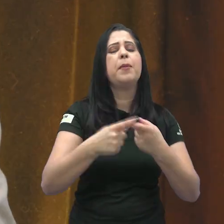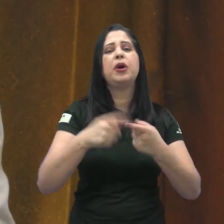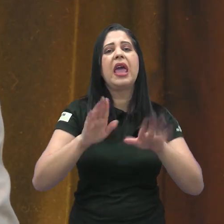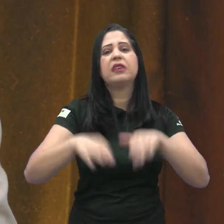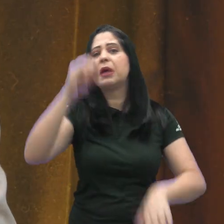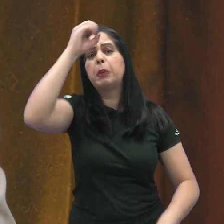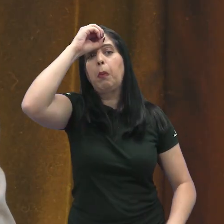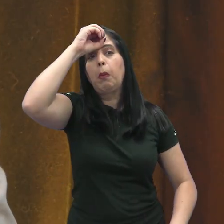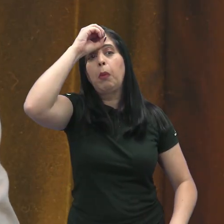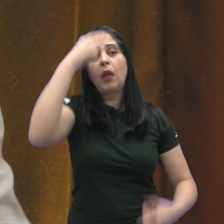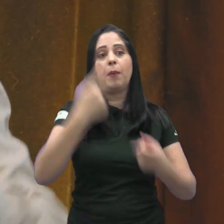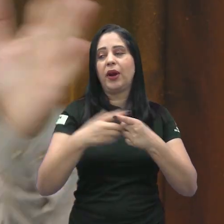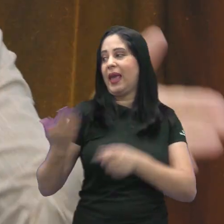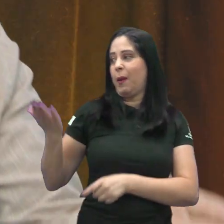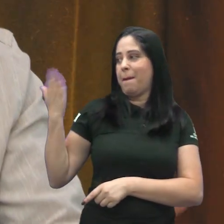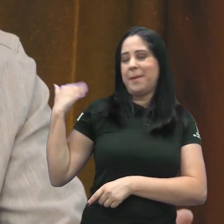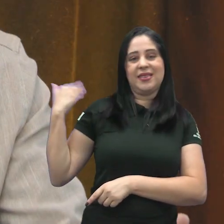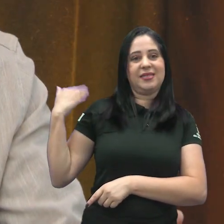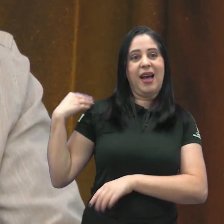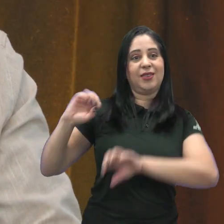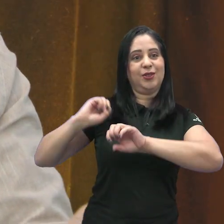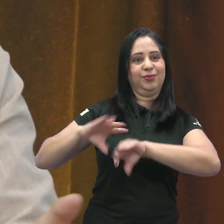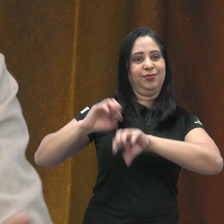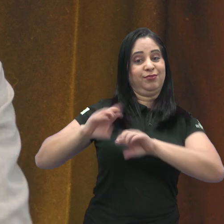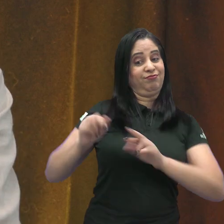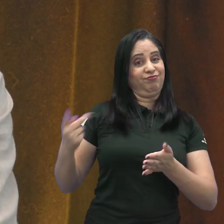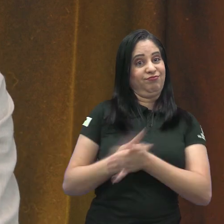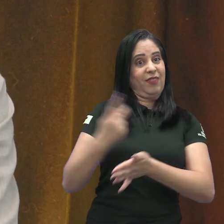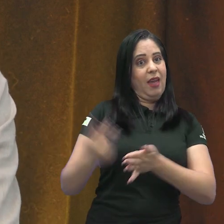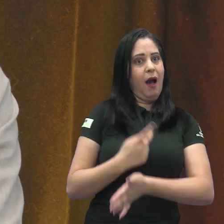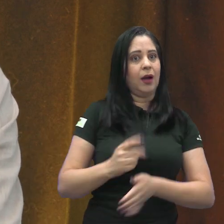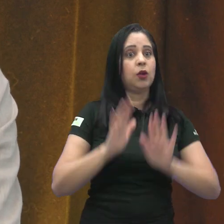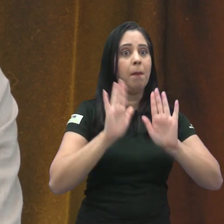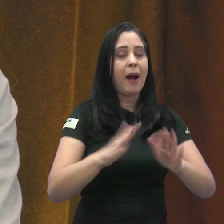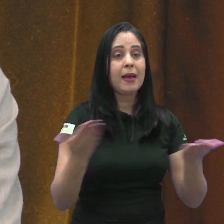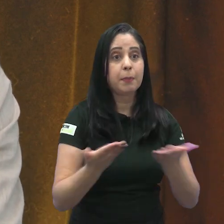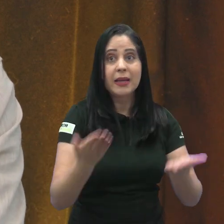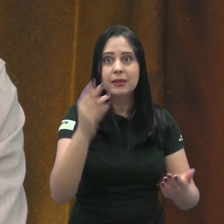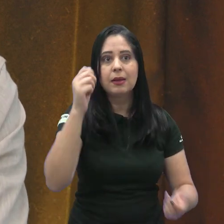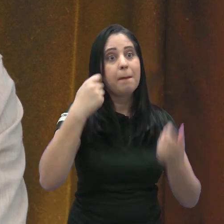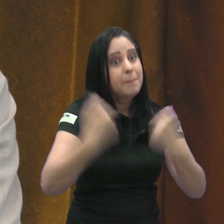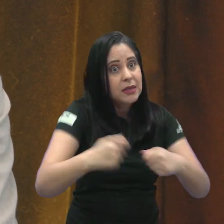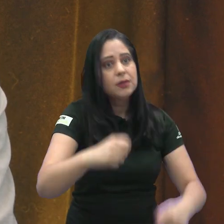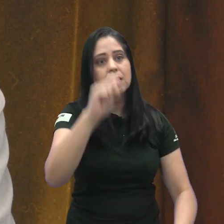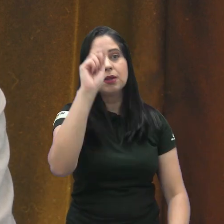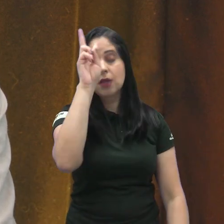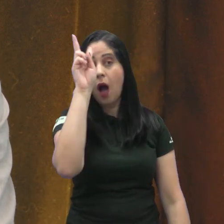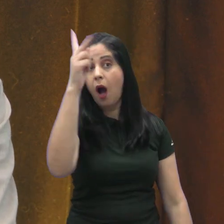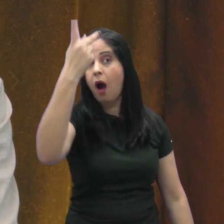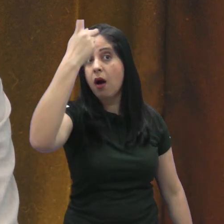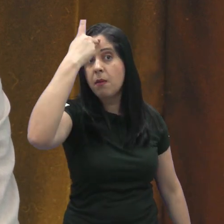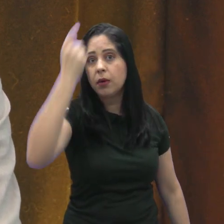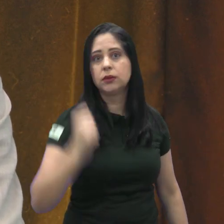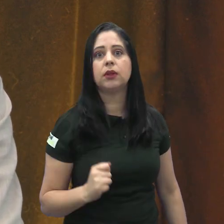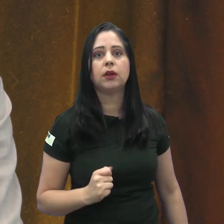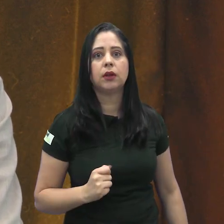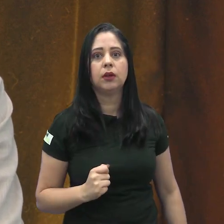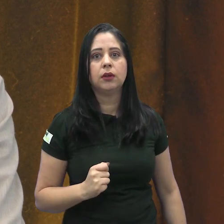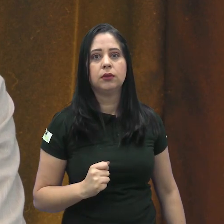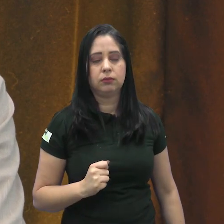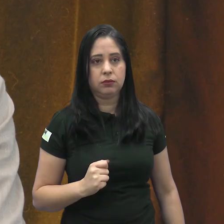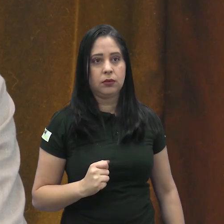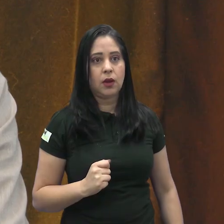Por que não entende? Às vezes que veio de uma criação diferente. Mas tem que levar isso a sério, né? No ensino nosso.